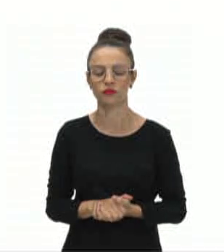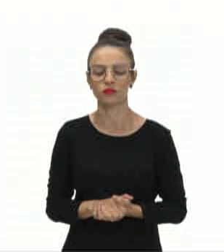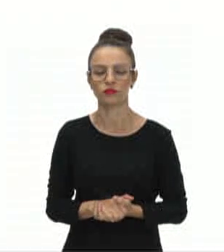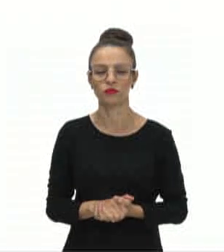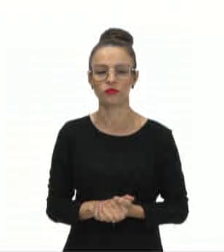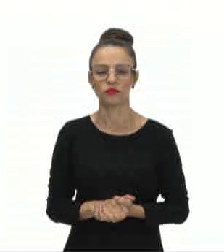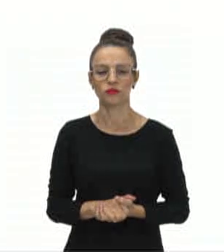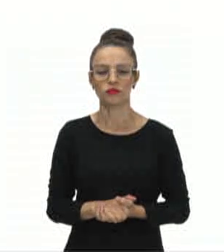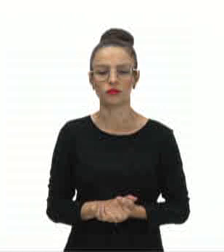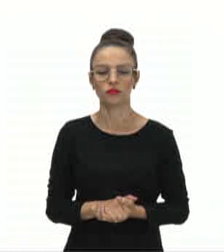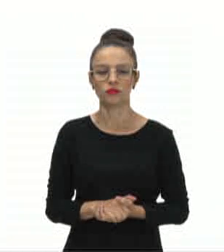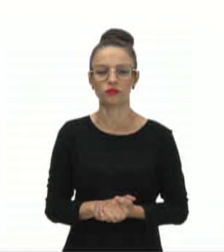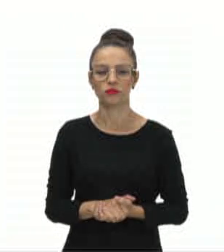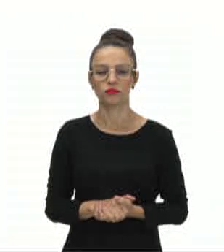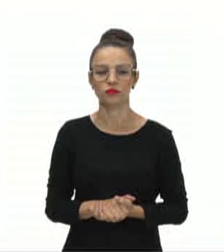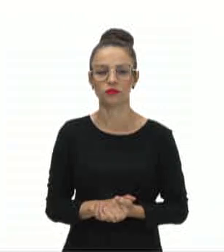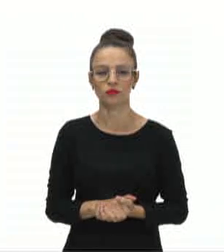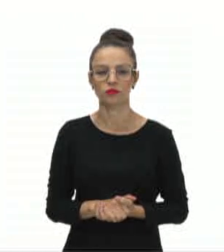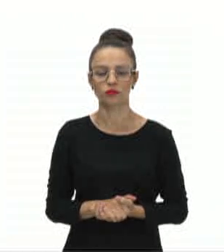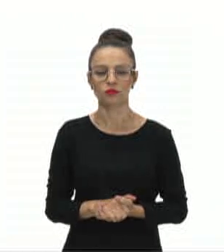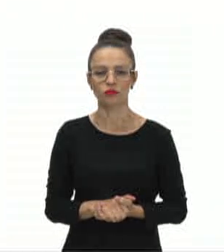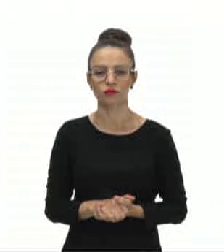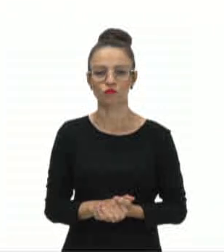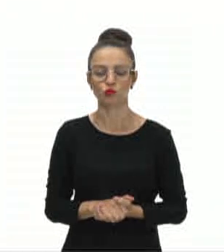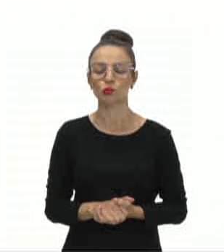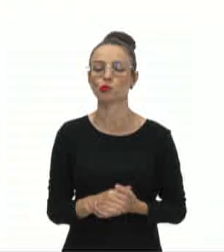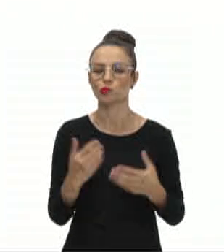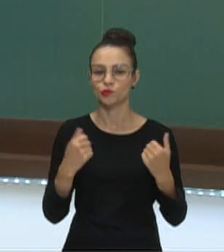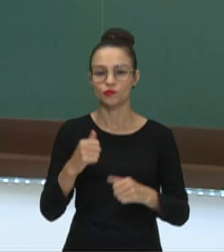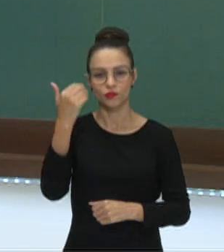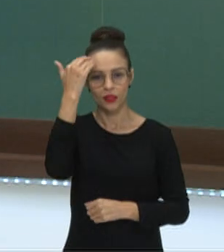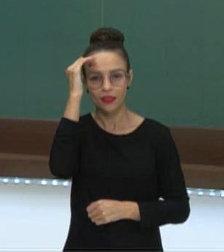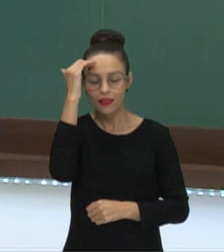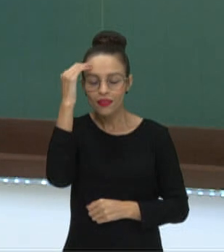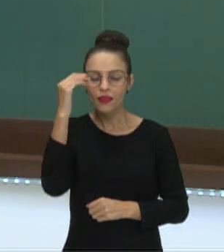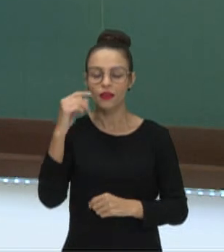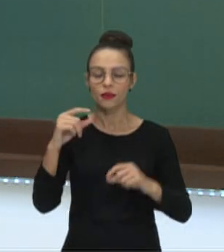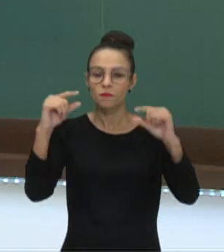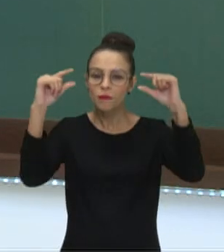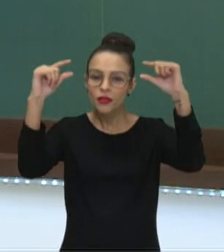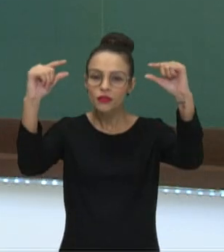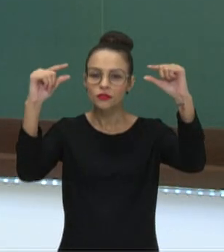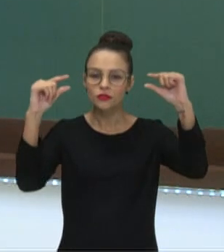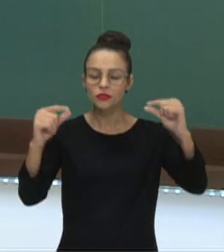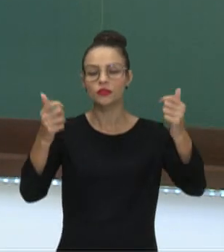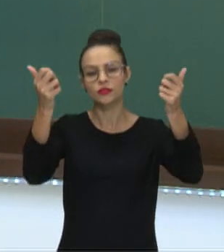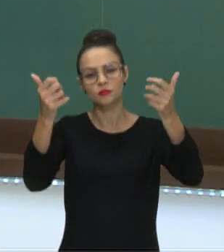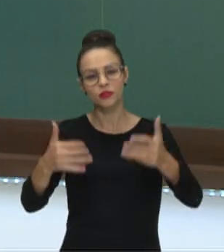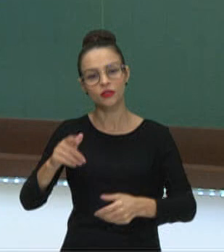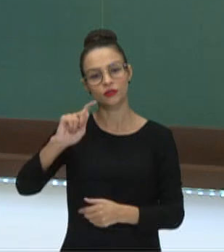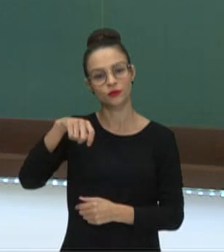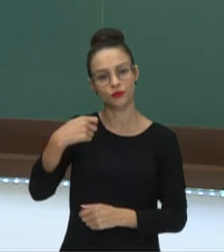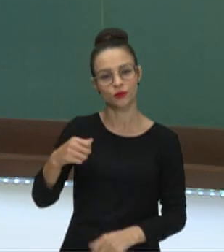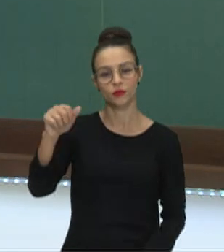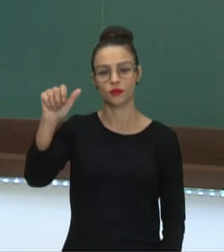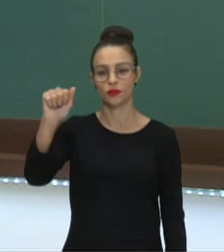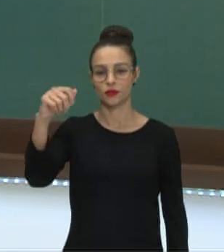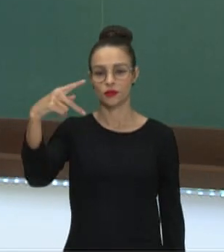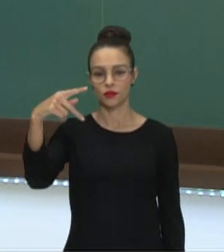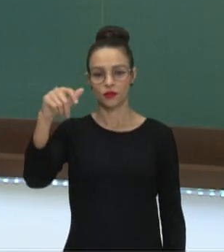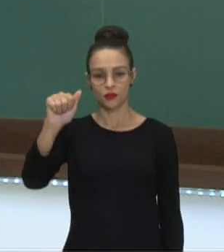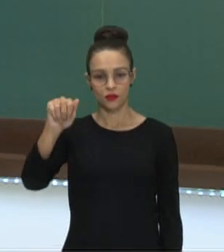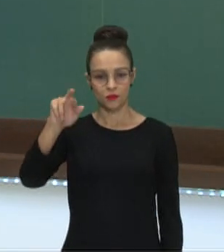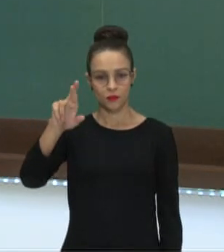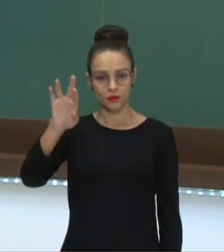in every aspect of life. Então, preciso entender os pedacinhos. Tá falando sobre o apartheid, você já leu um